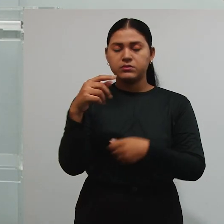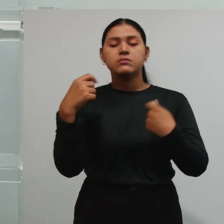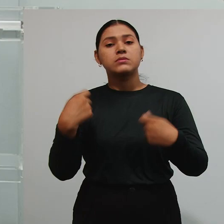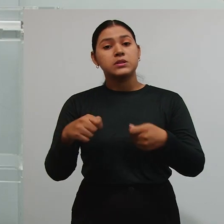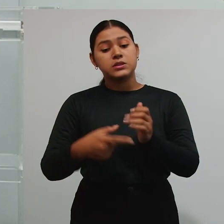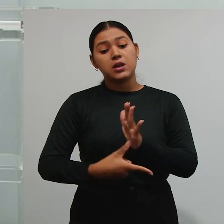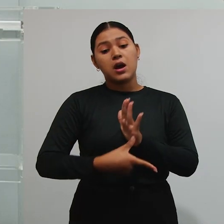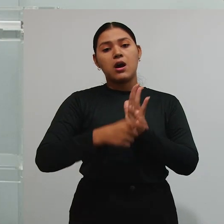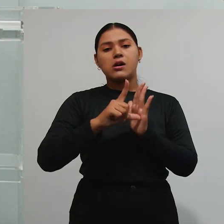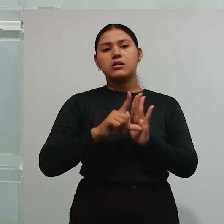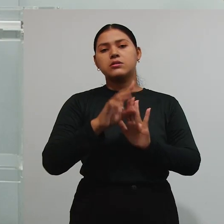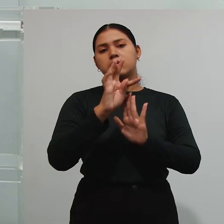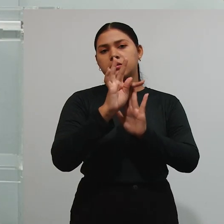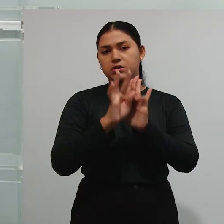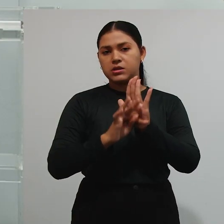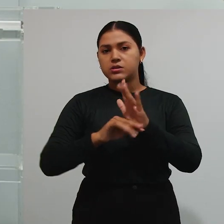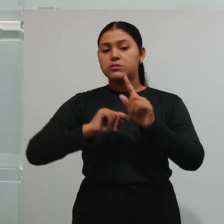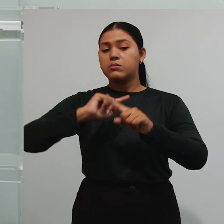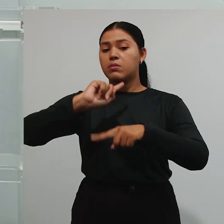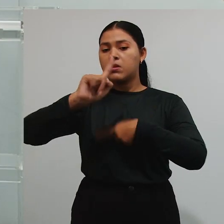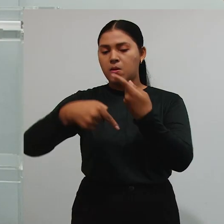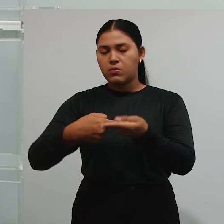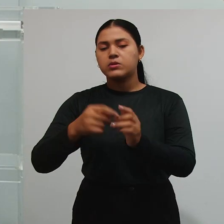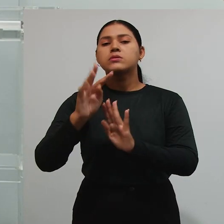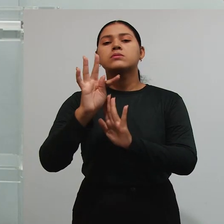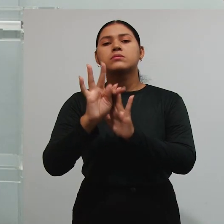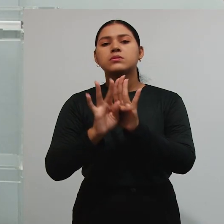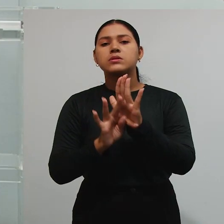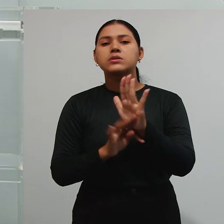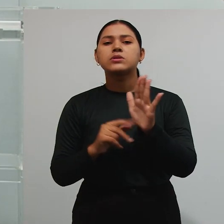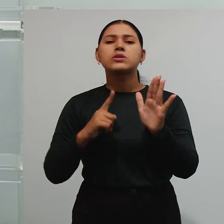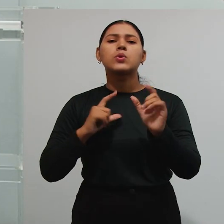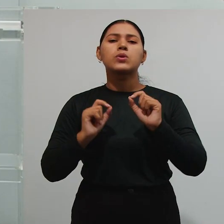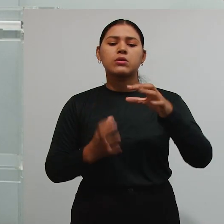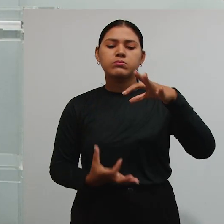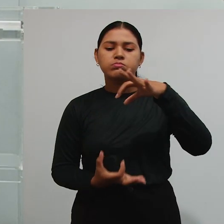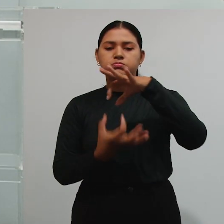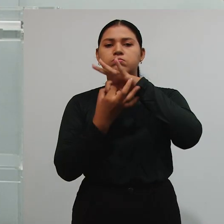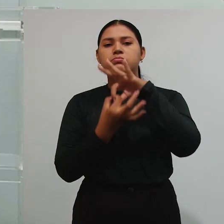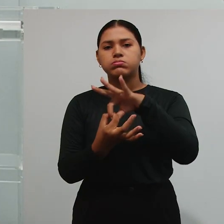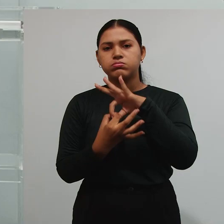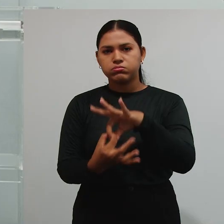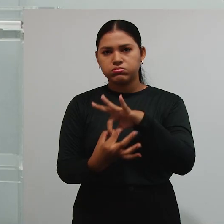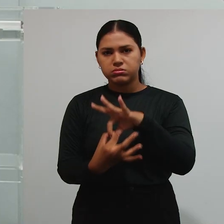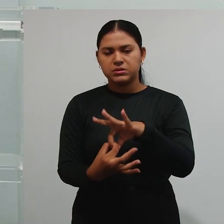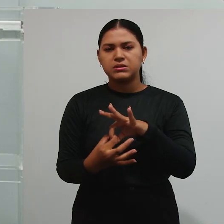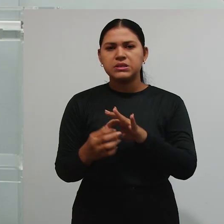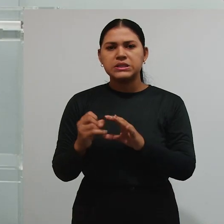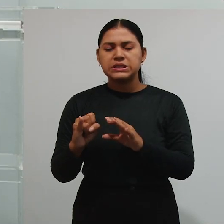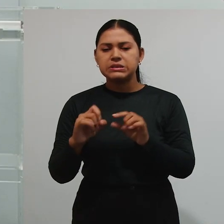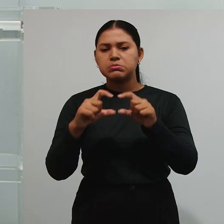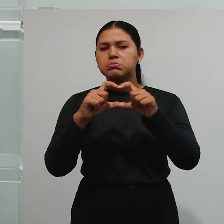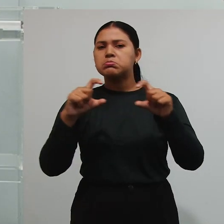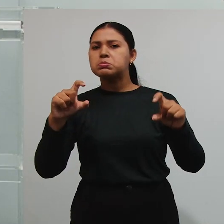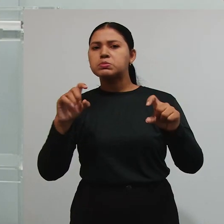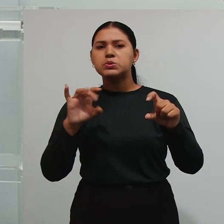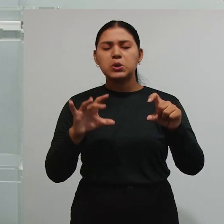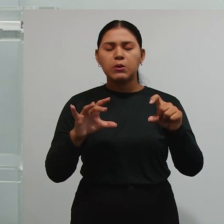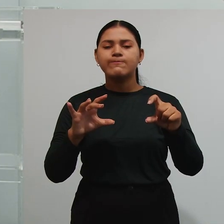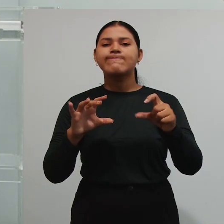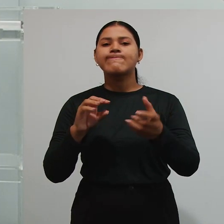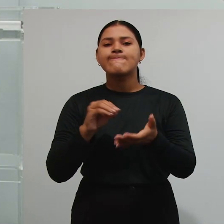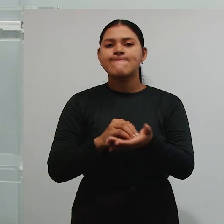reflexão depois, para que você possa costurar o seu texto, para que você possa estabelecer um diálogo entre o que